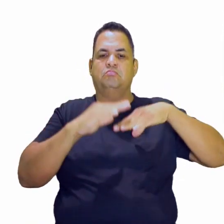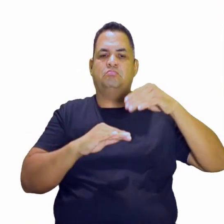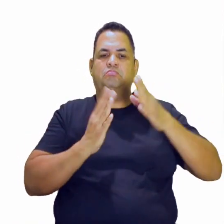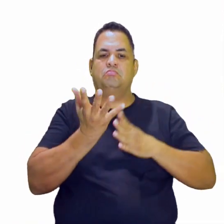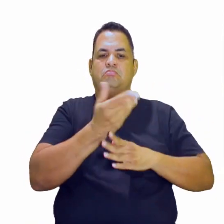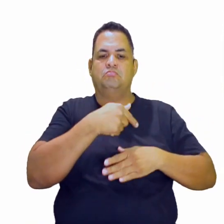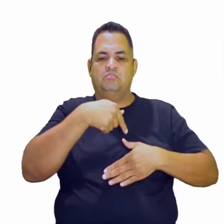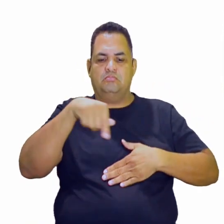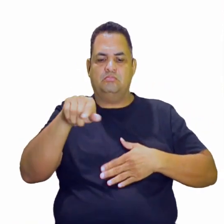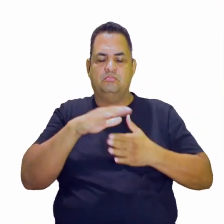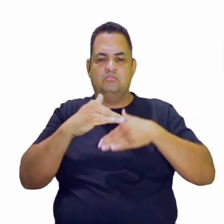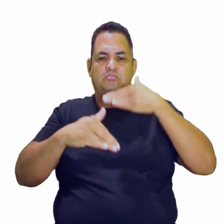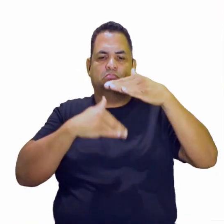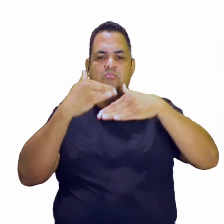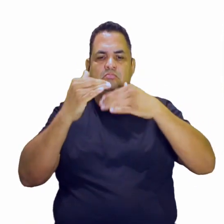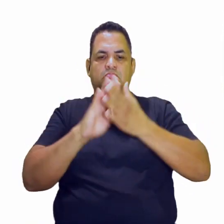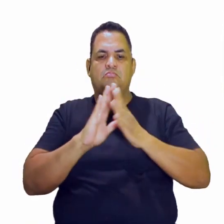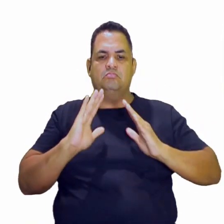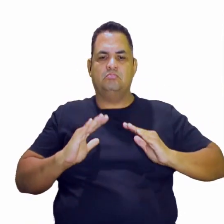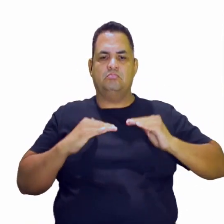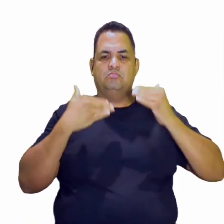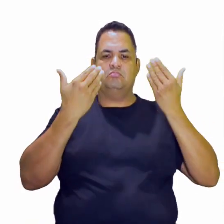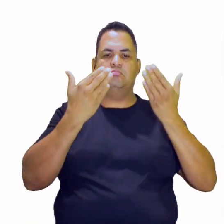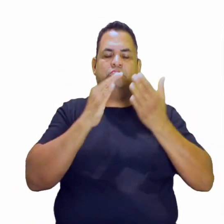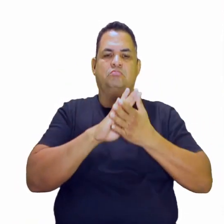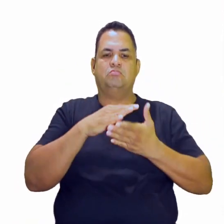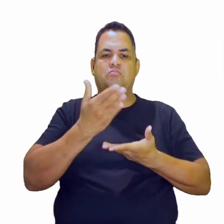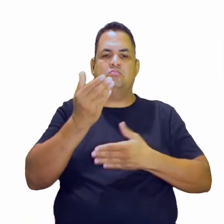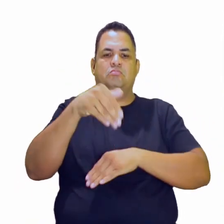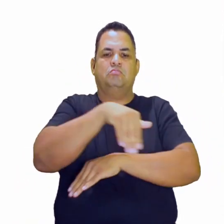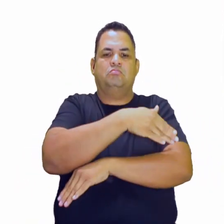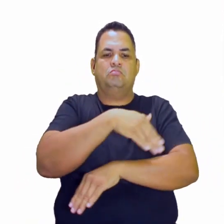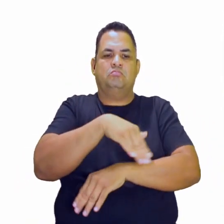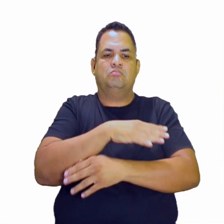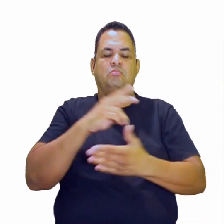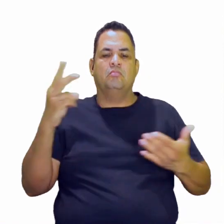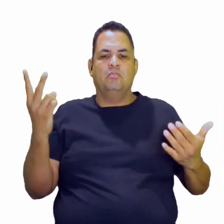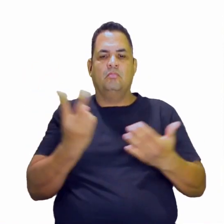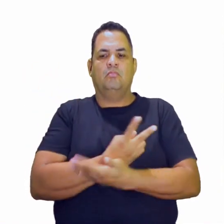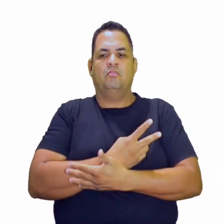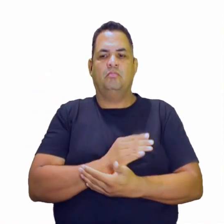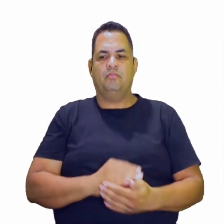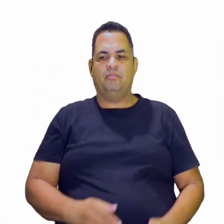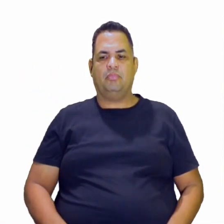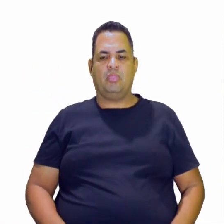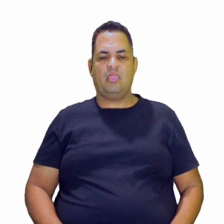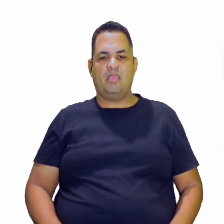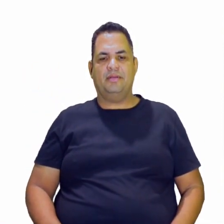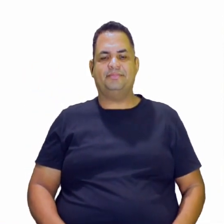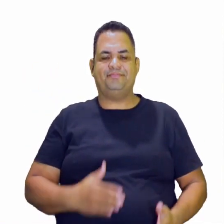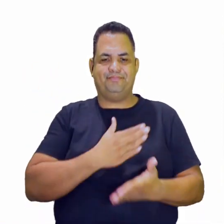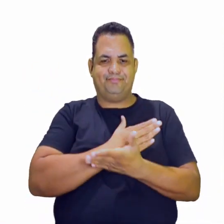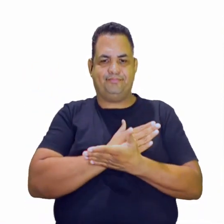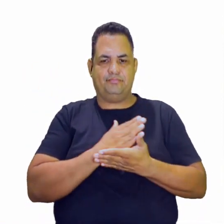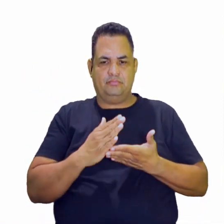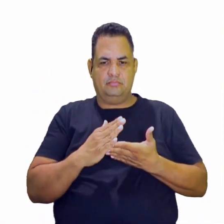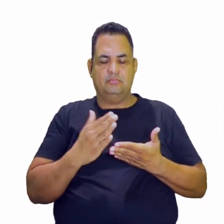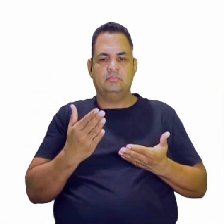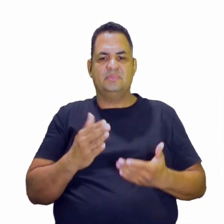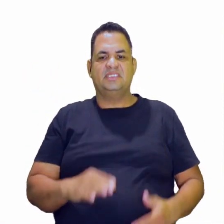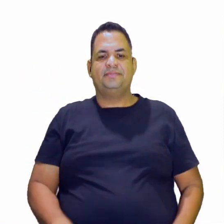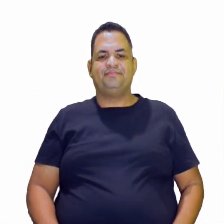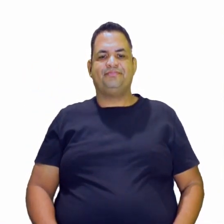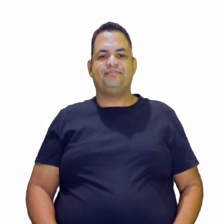motivos principais, porém foi um fenômeno que ocorreu nos Estados Unidos e com isso iniciou o fenômeno, né,